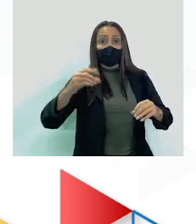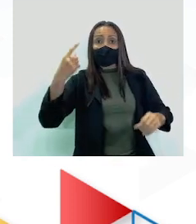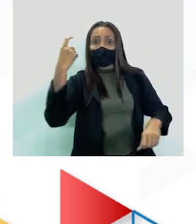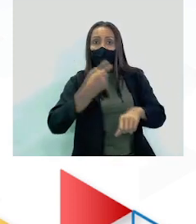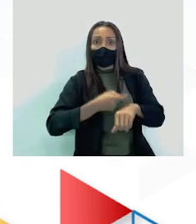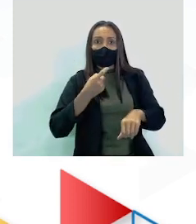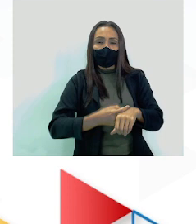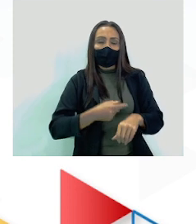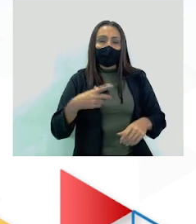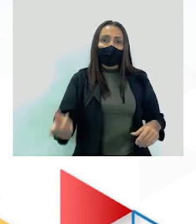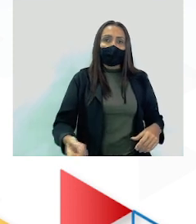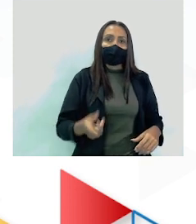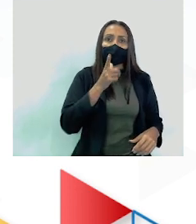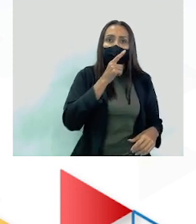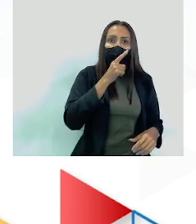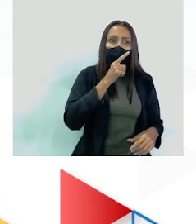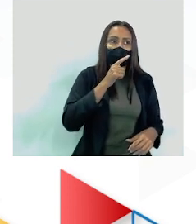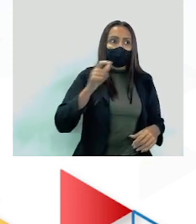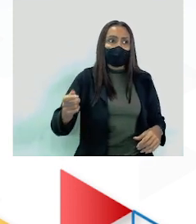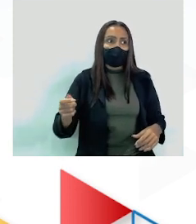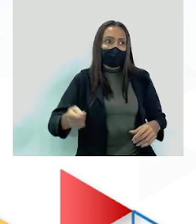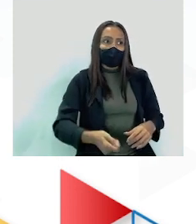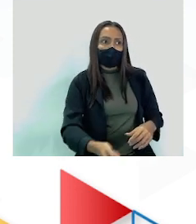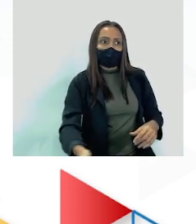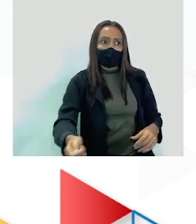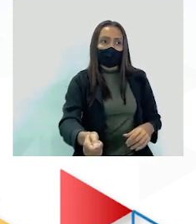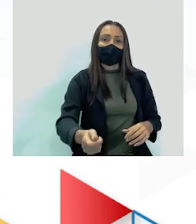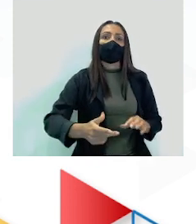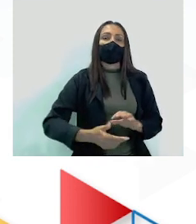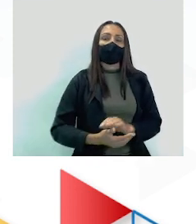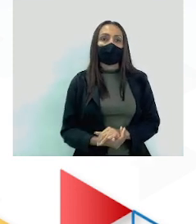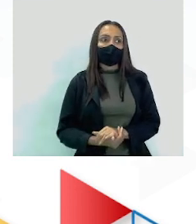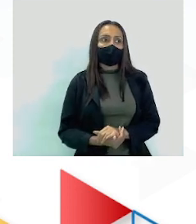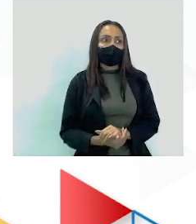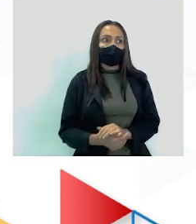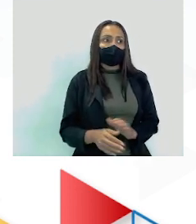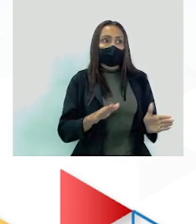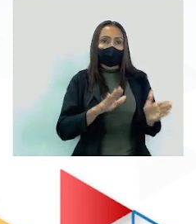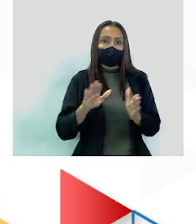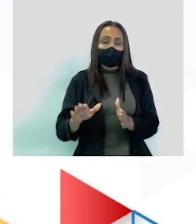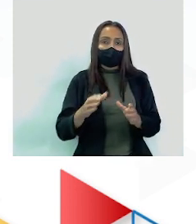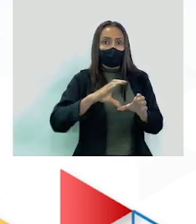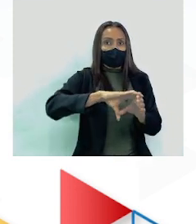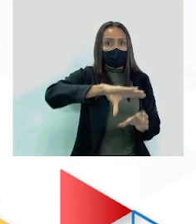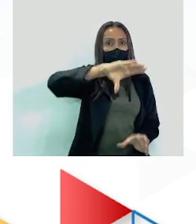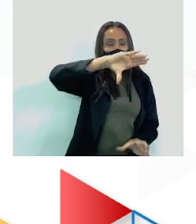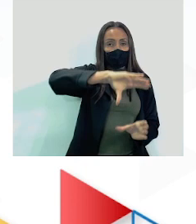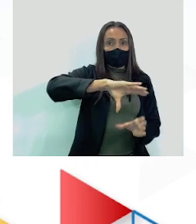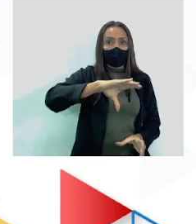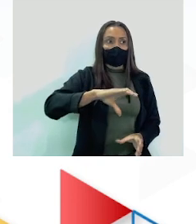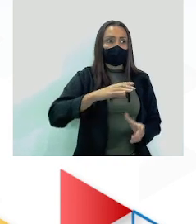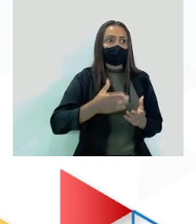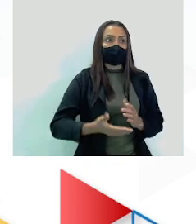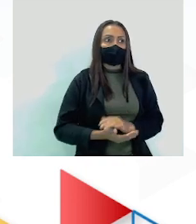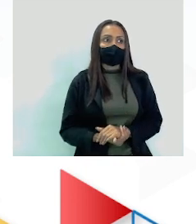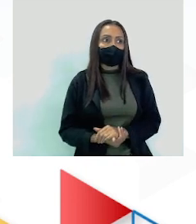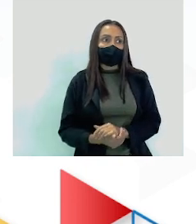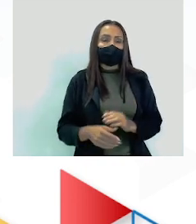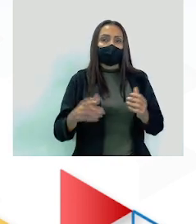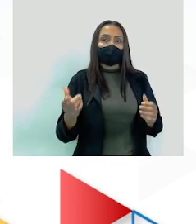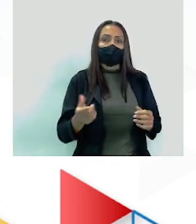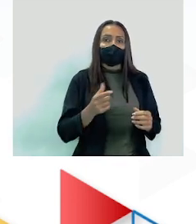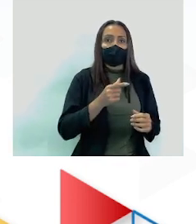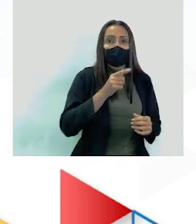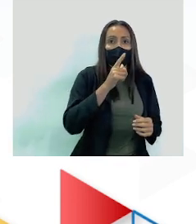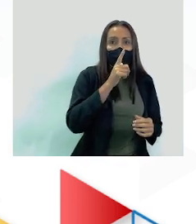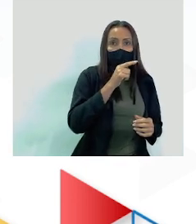passar pela água, para ver se aquele local está fundo, né? E um cantil com água, que hoje acho que nem usam tanto cantil mais, eles usam um camelback,